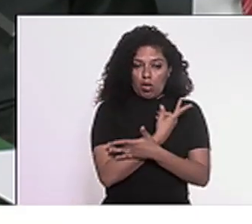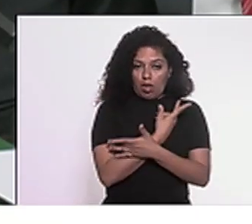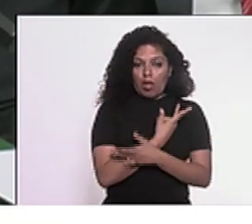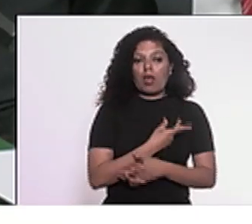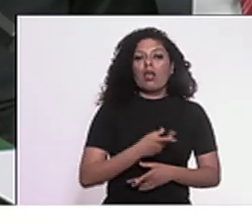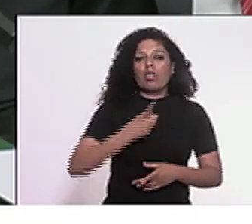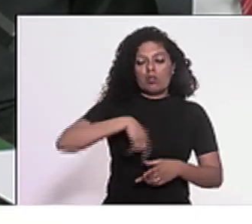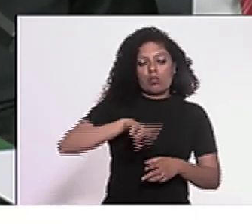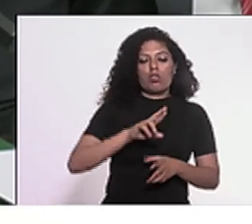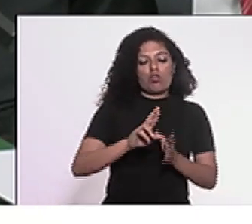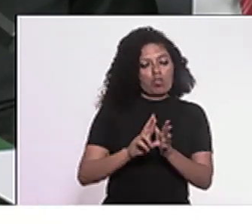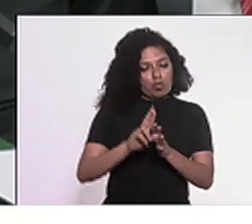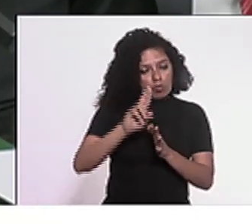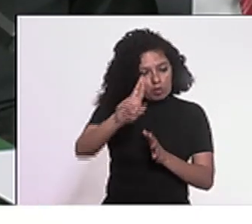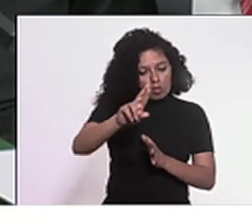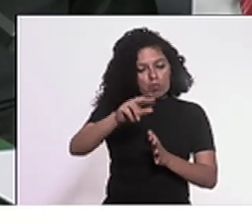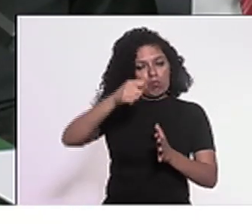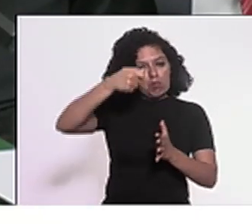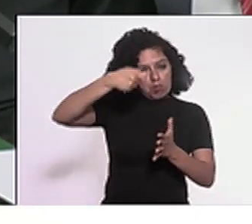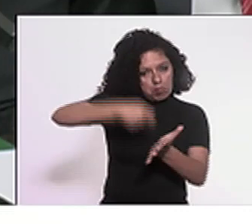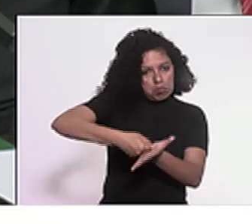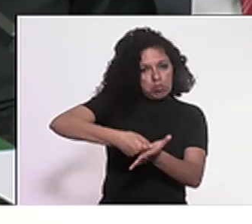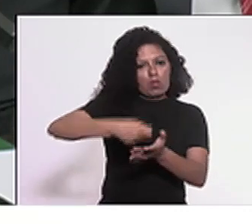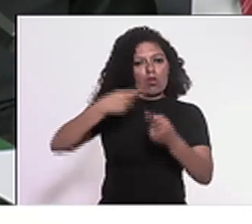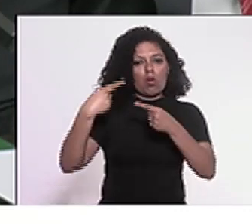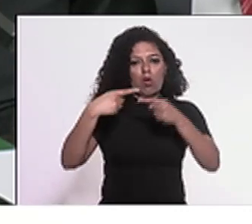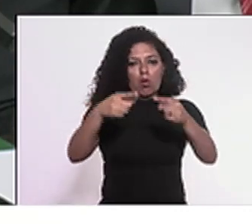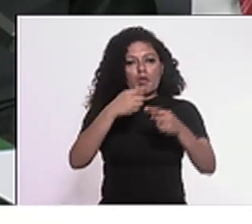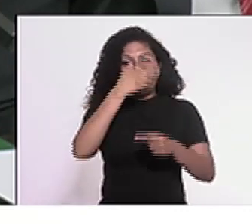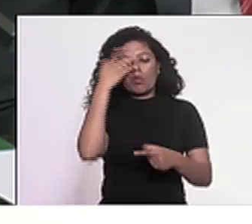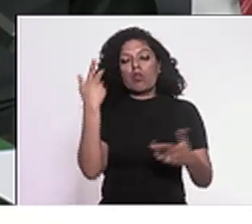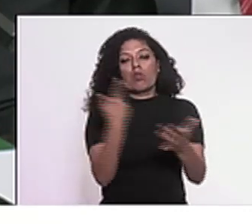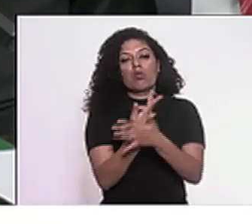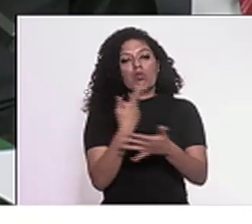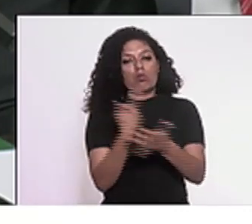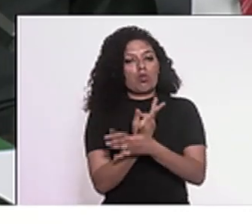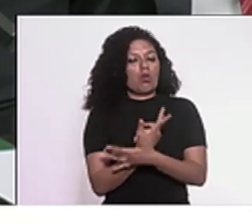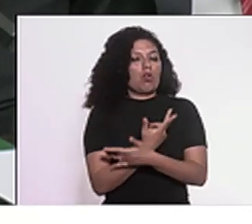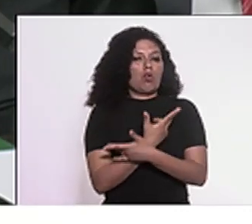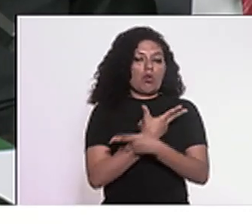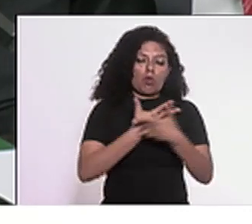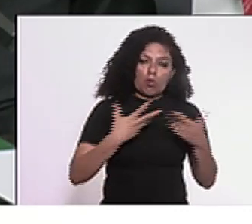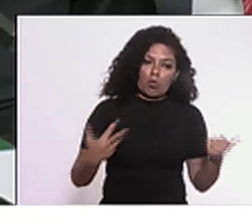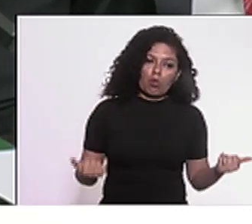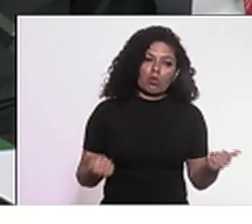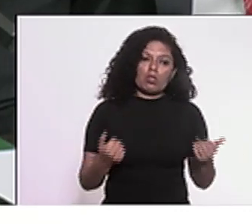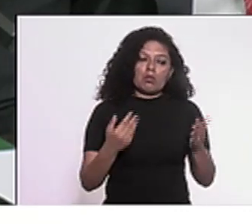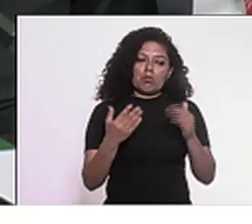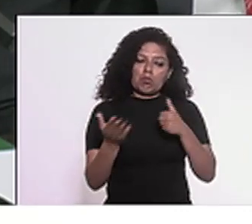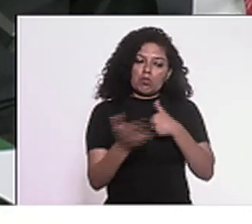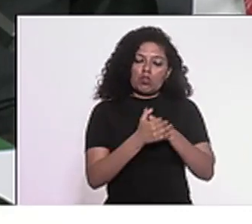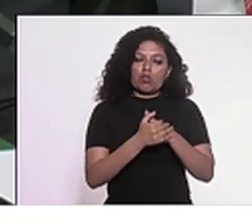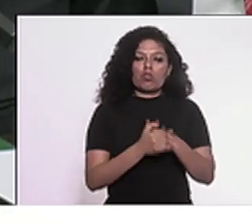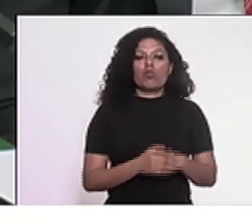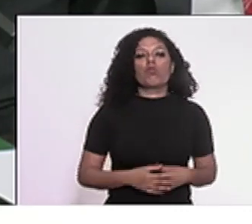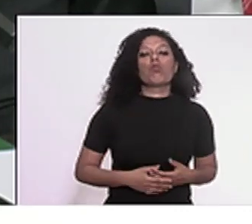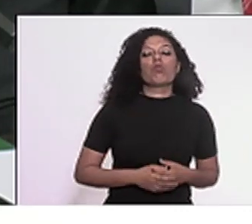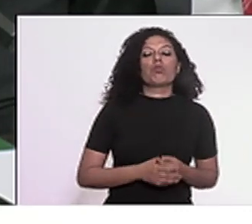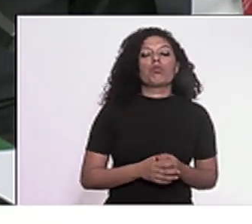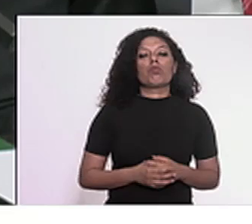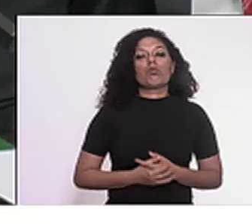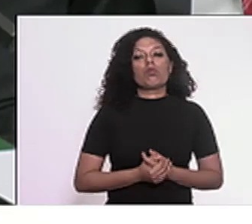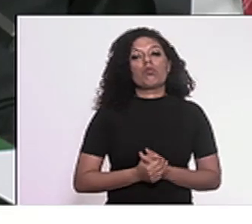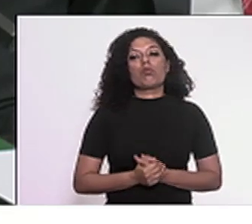responsabilização dos atores, dos responsáveis por qualquer tipo de irregularidade.